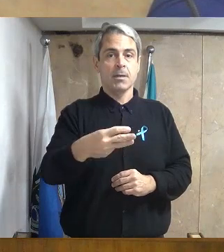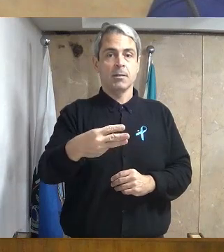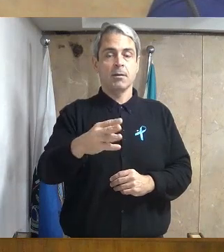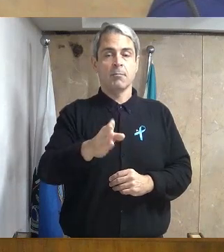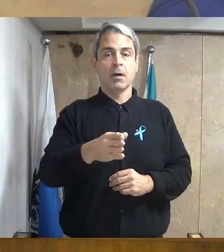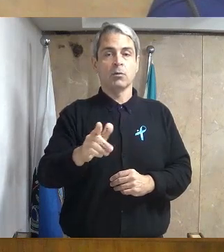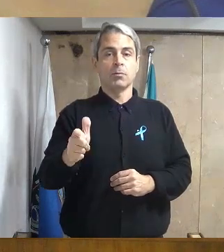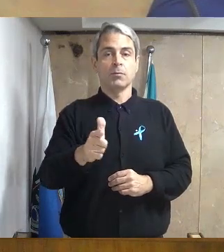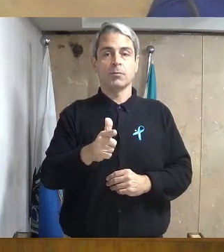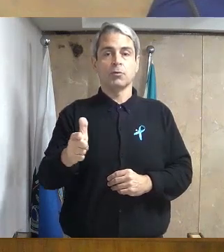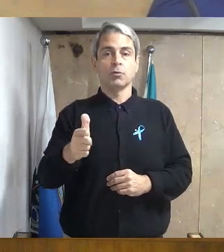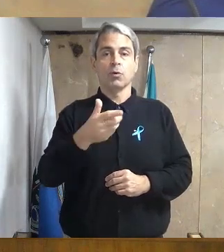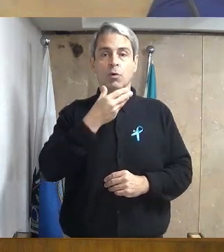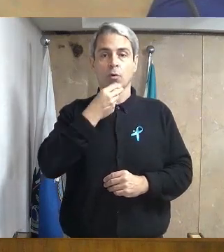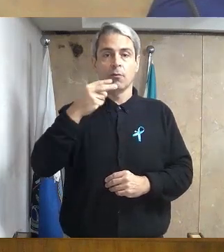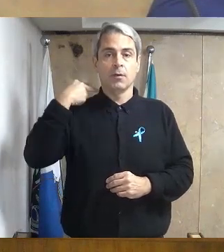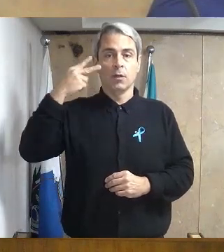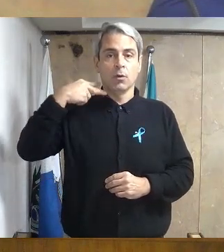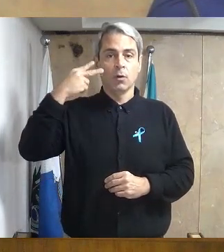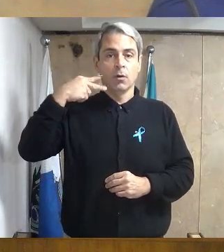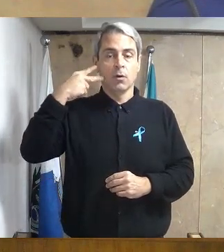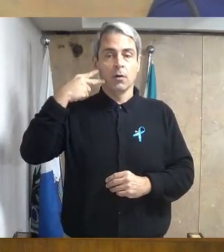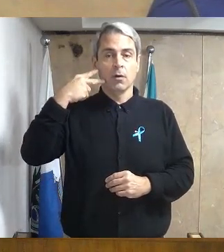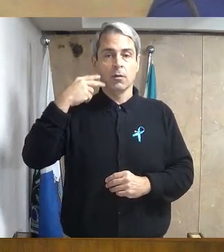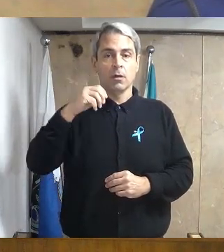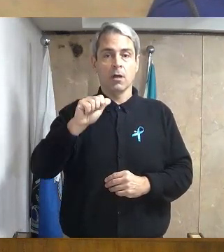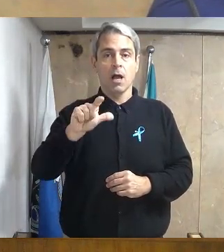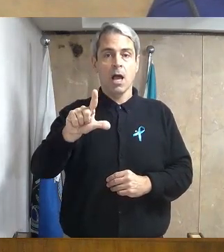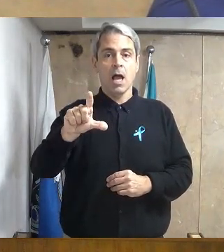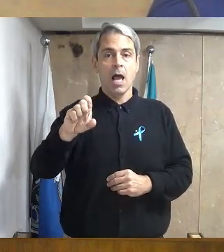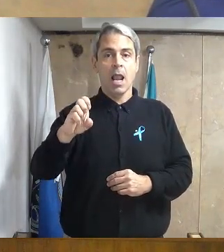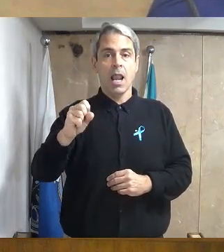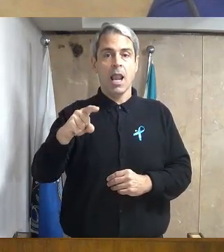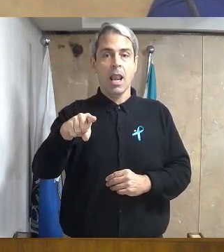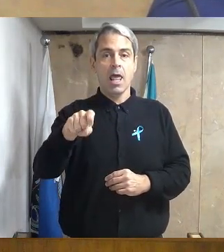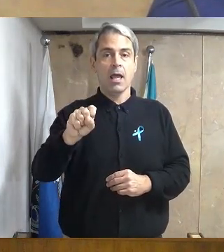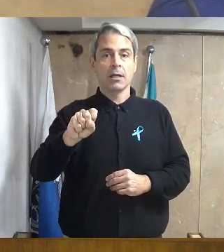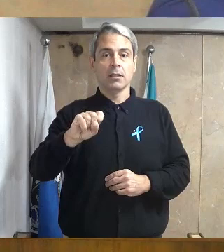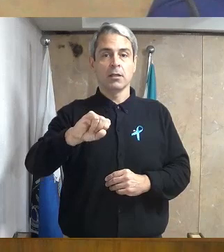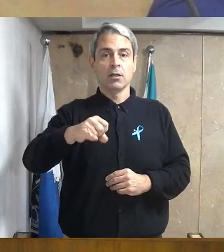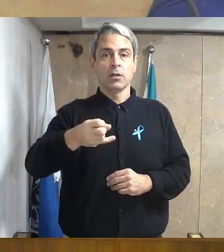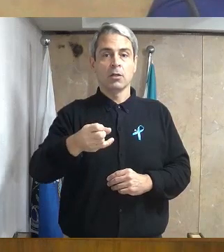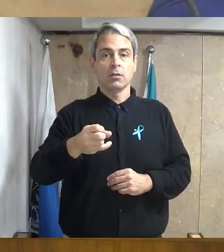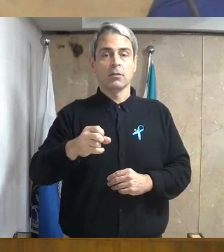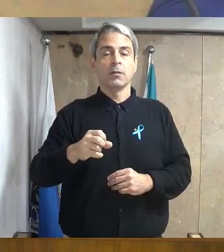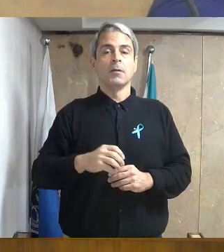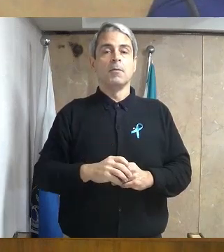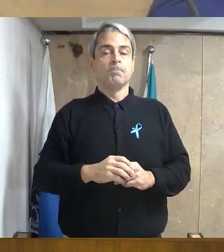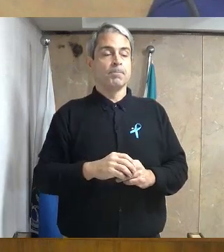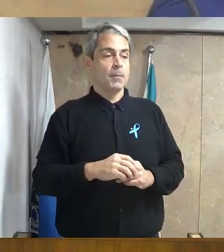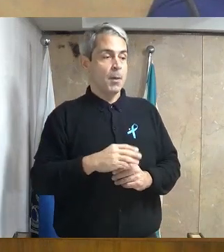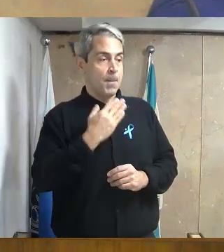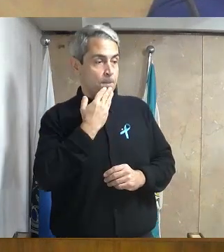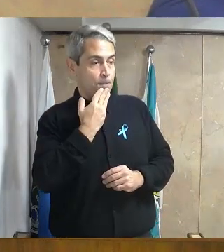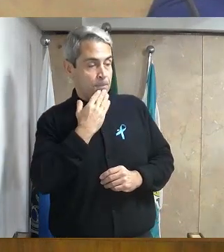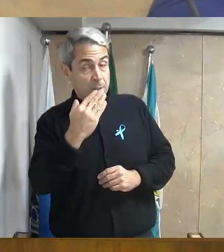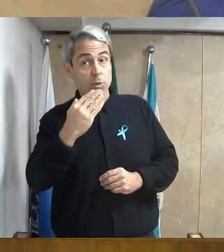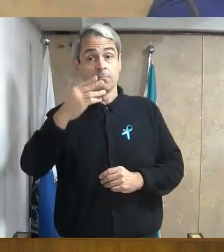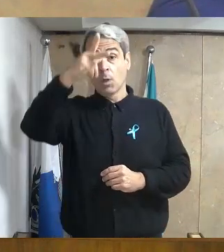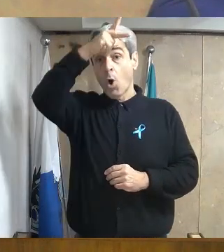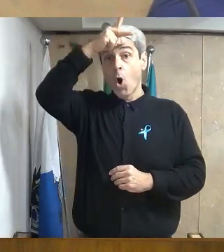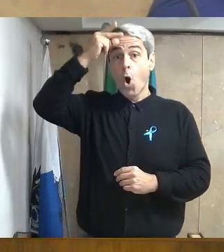4863/2022, do excelentíssimo senhor vereador Alex Francisco Cunha Alves, solicitando ao excelentíssimo senhor